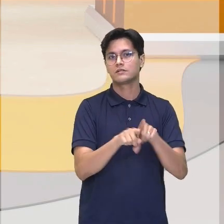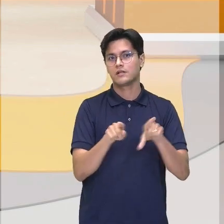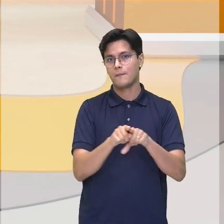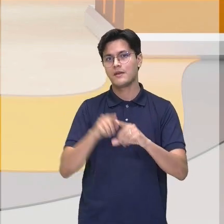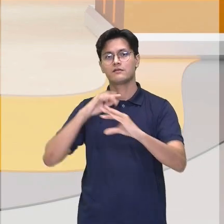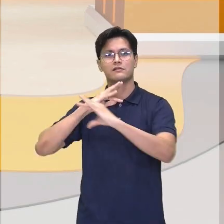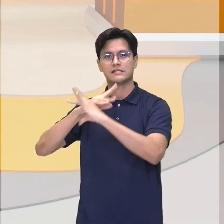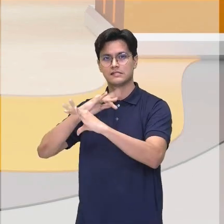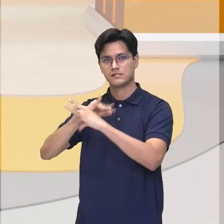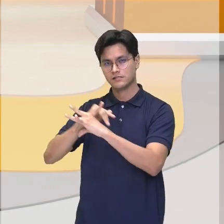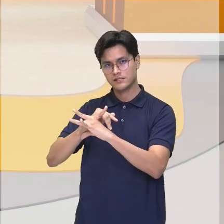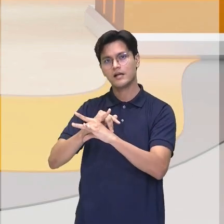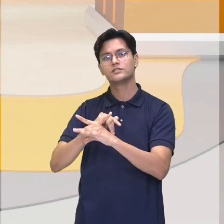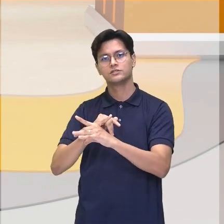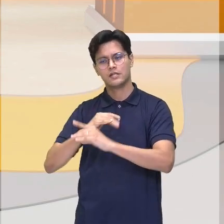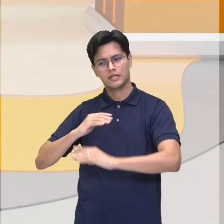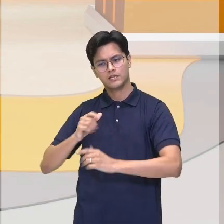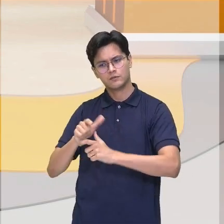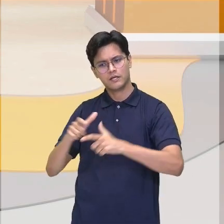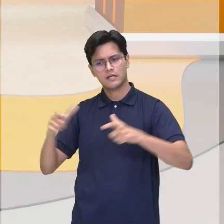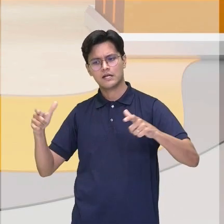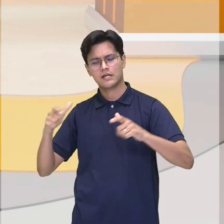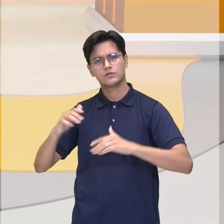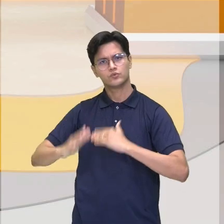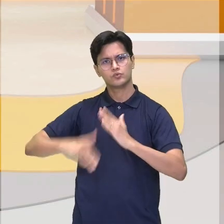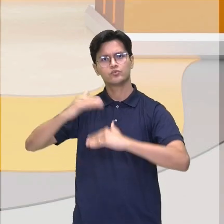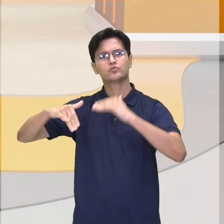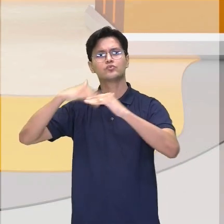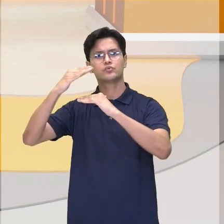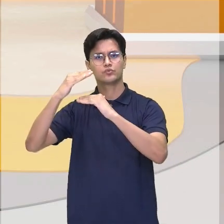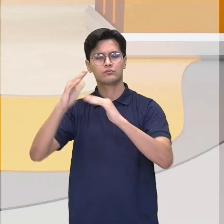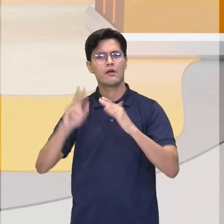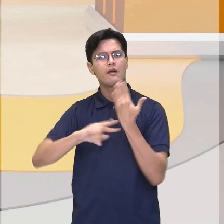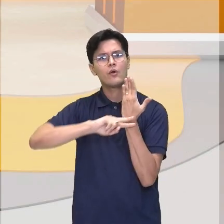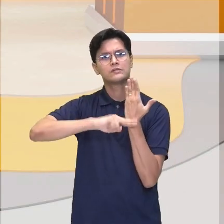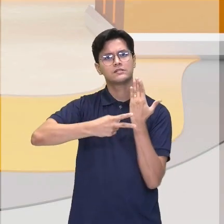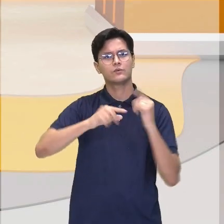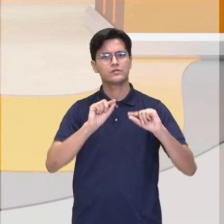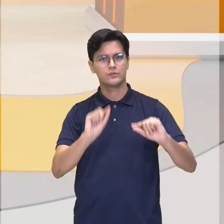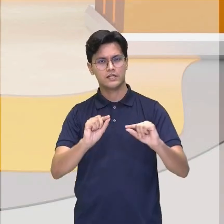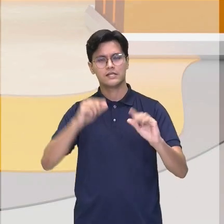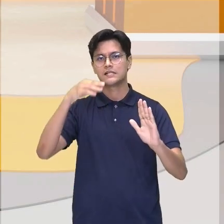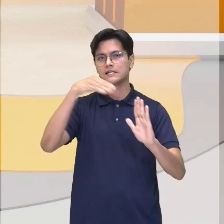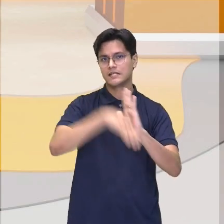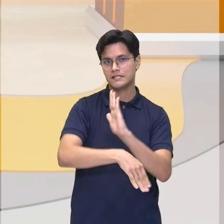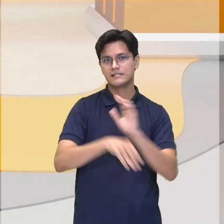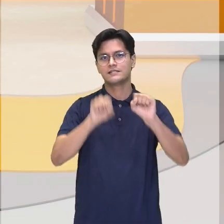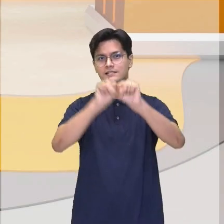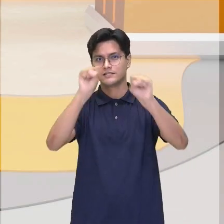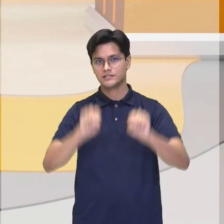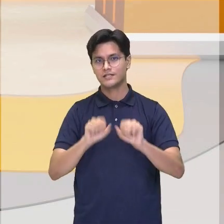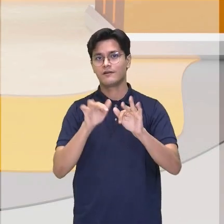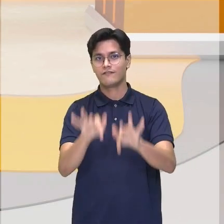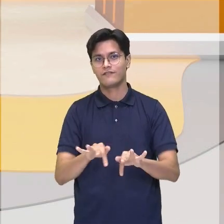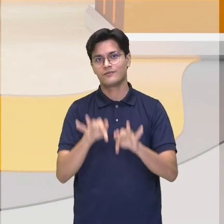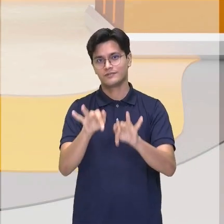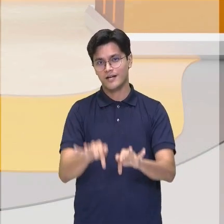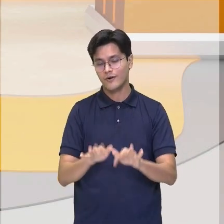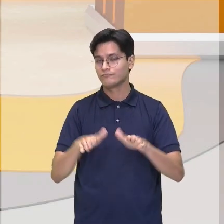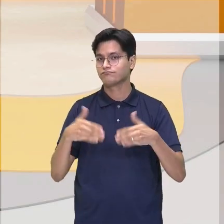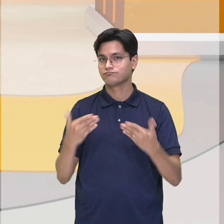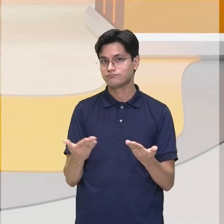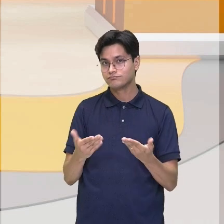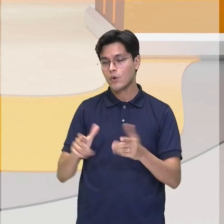e o crescimento dessas cidades vai culminar na crise do sistema feudal, fazendo com que os feudos, com que